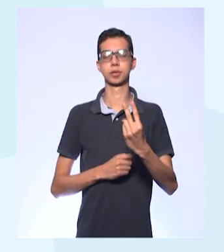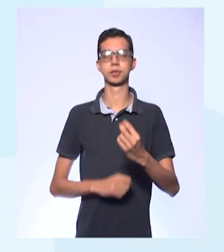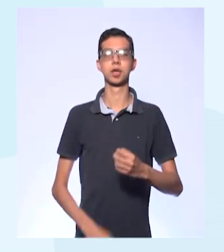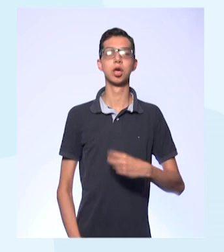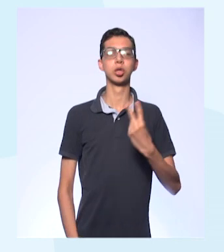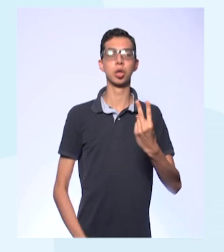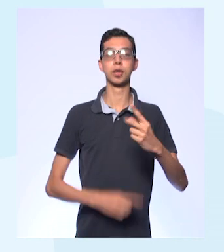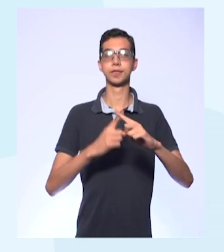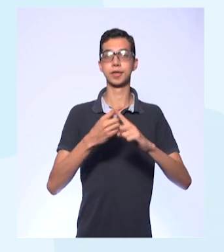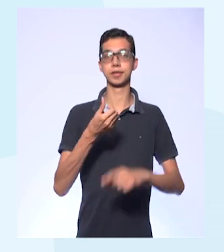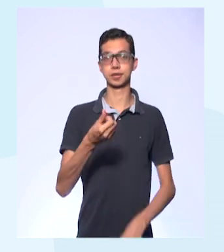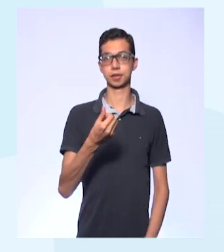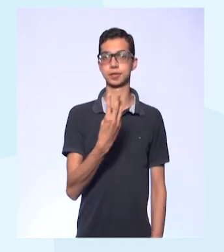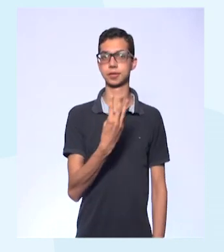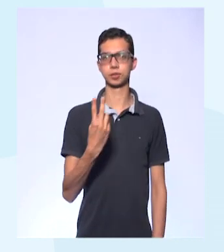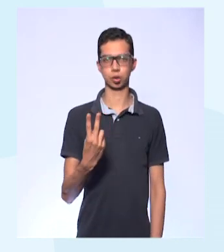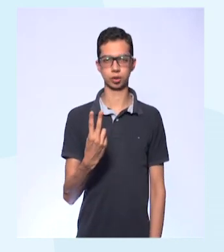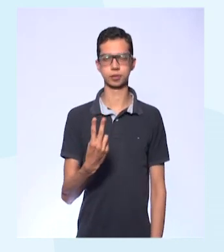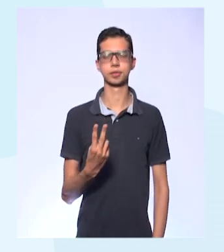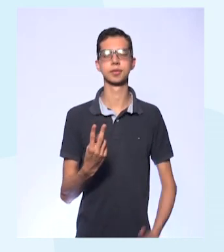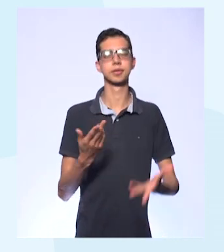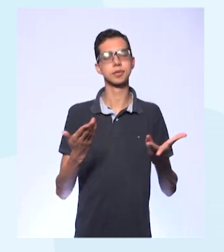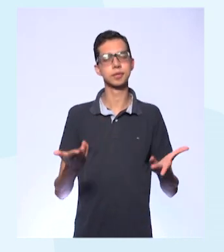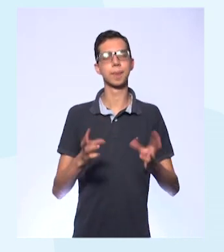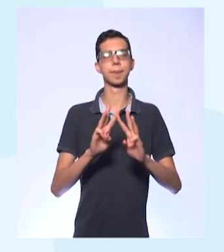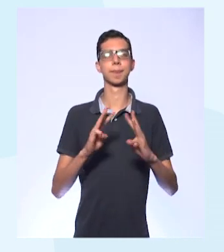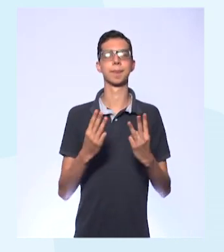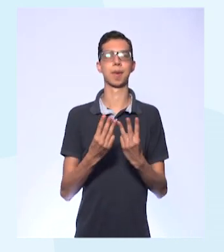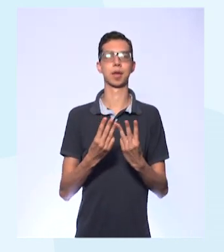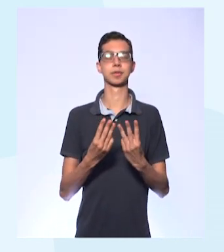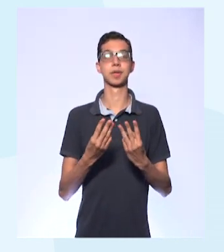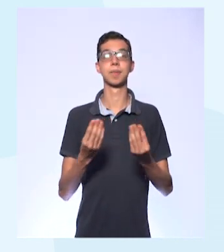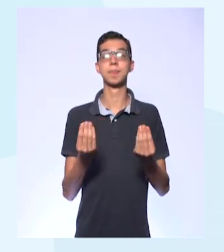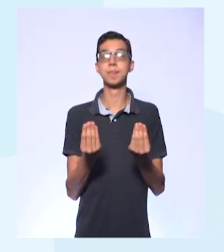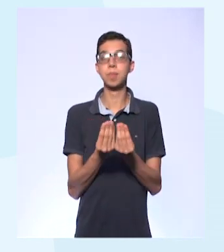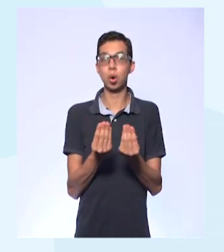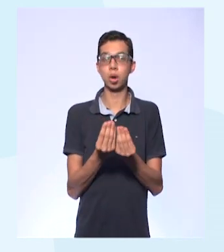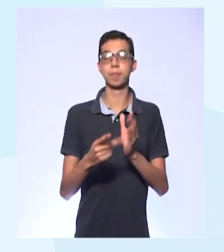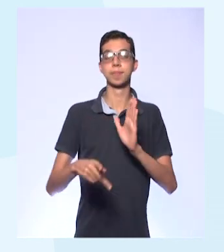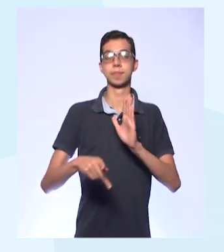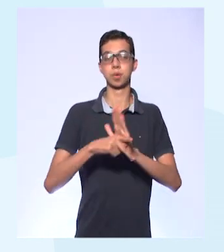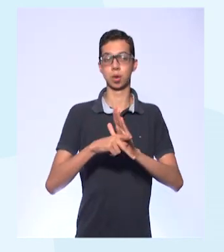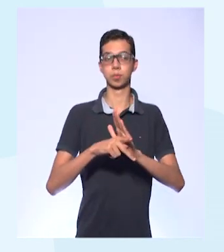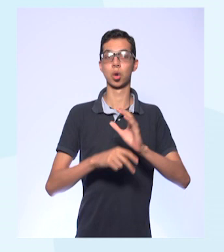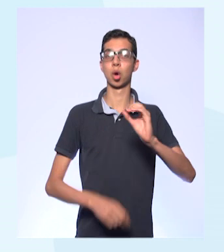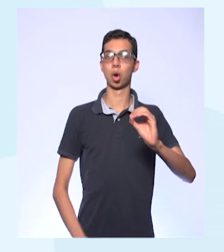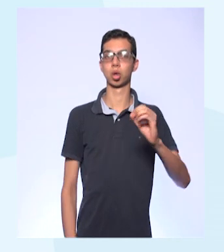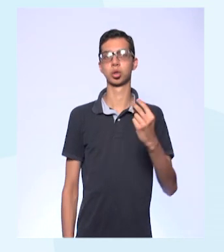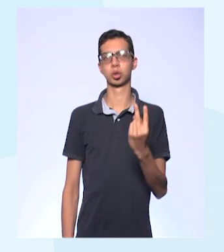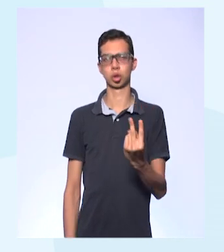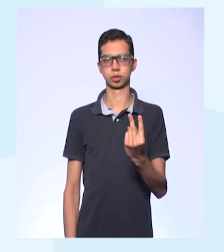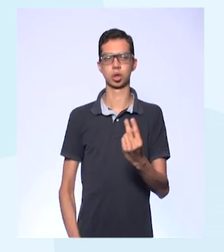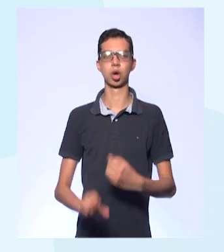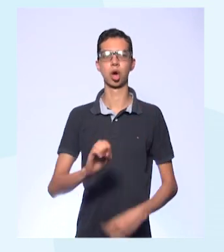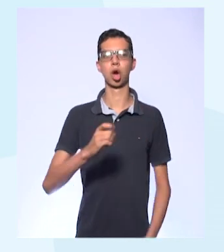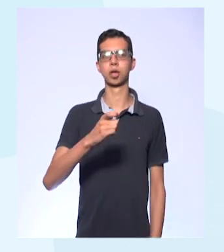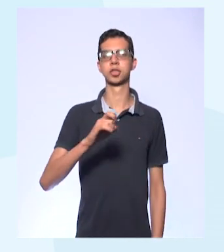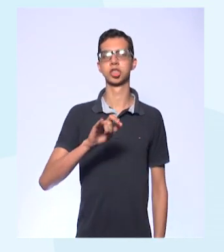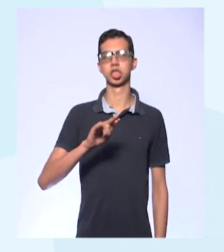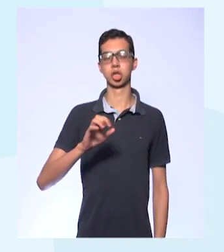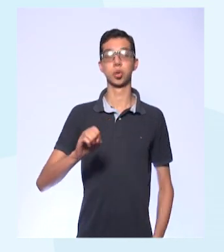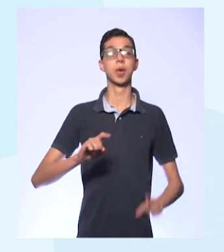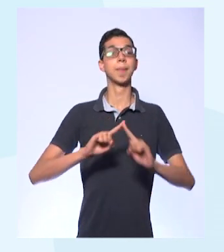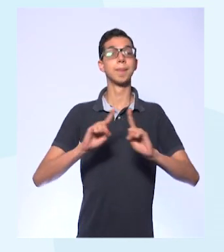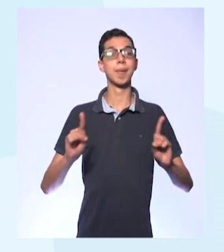16 vai dar 32. Esta é a massa molecular do gás oxigênio. Já do gás ozônio, eu